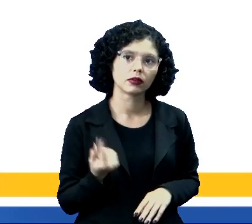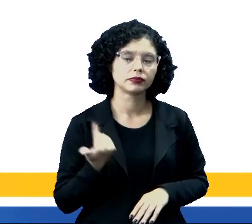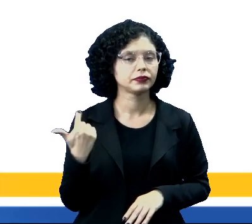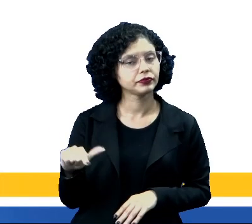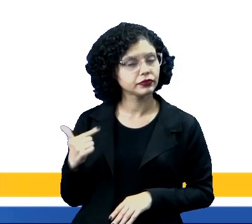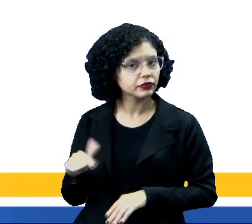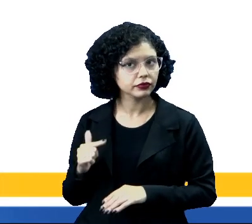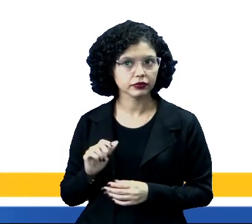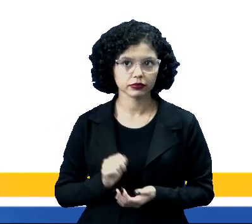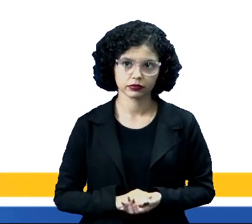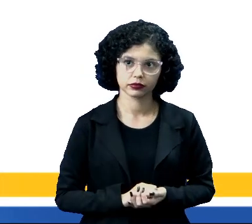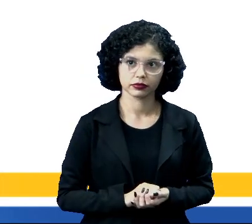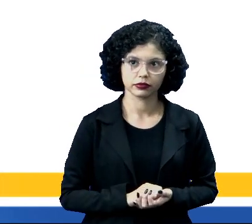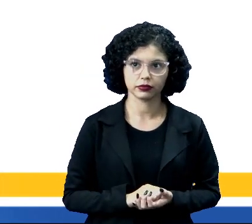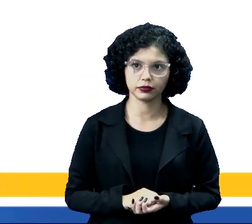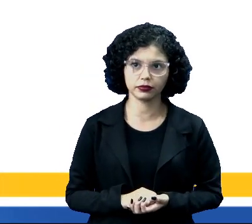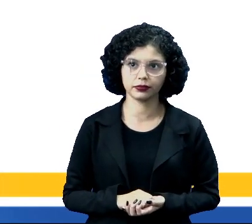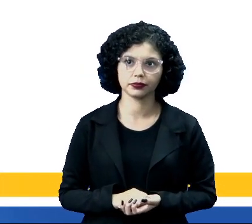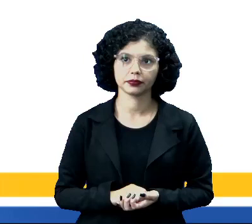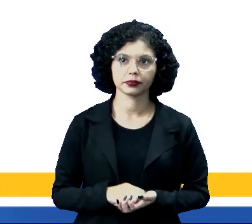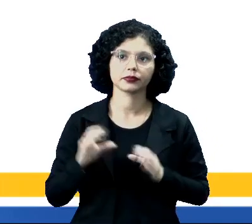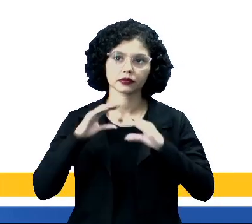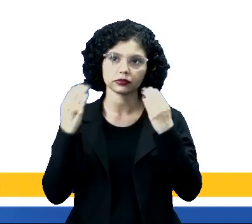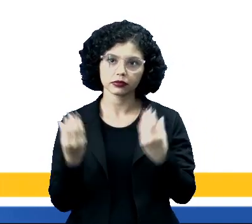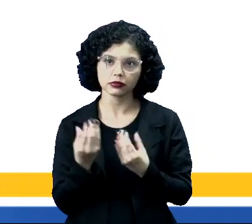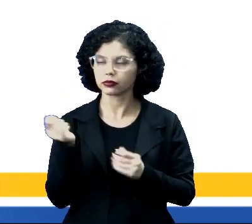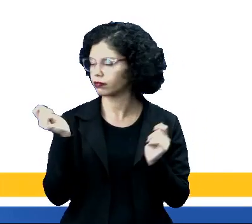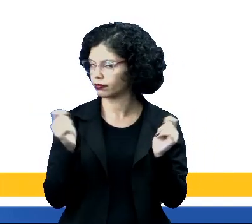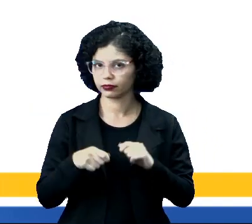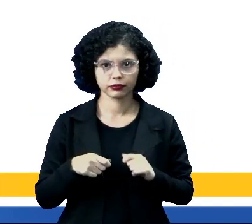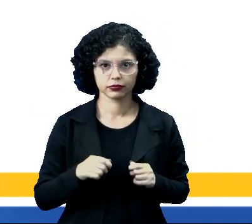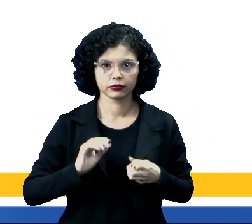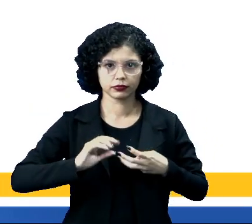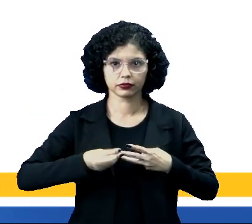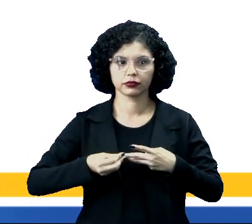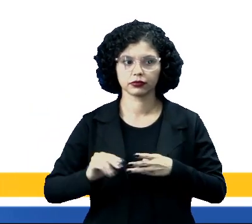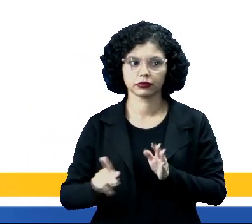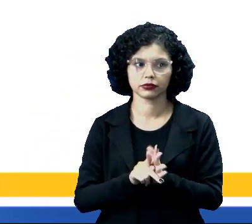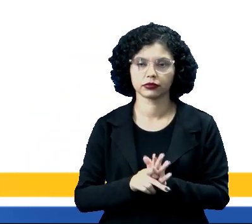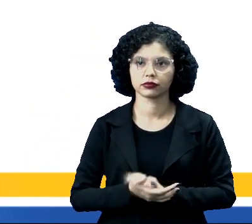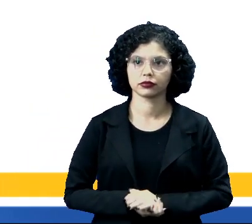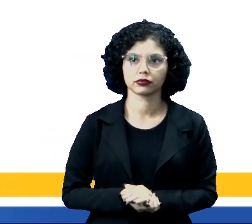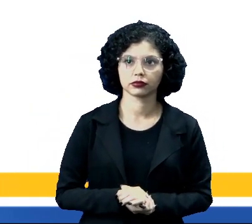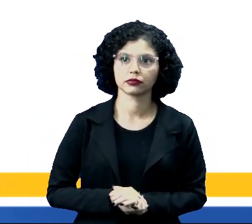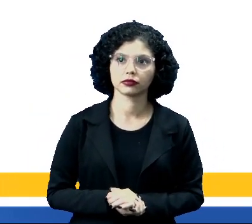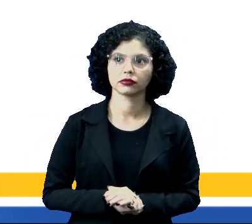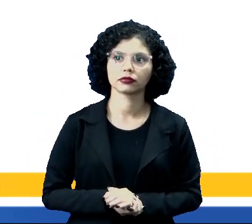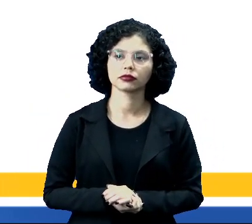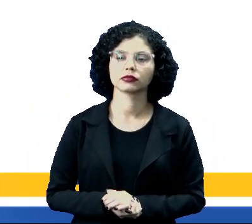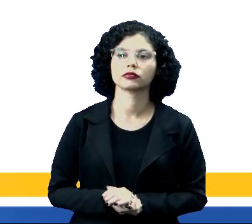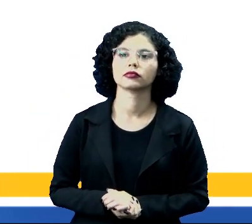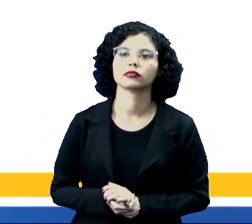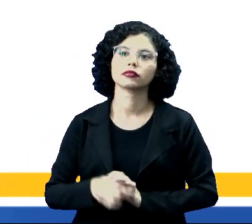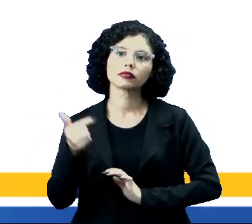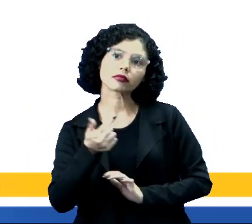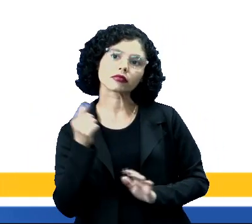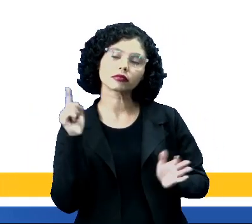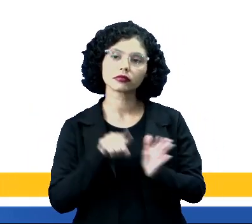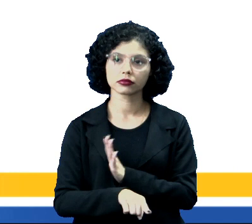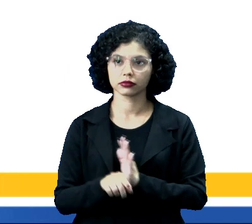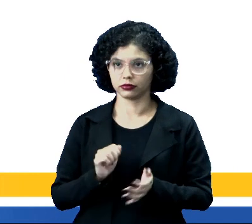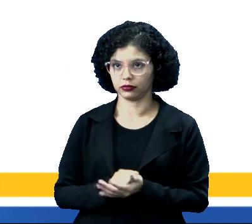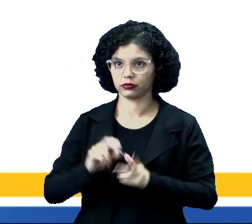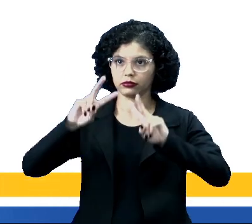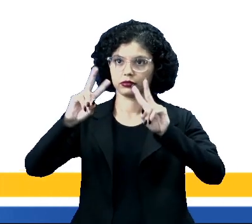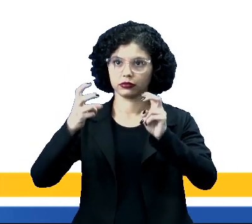que não vão ser considerados um ser vivo, porque eles não possuem células em sua constituição. Na nossa segunda pergunta,